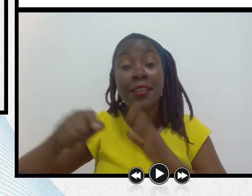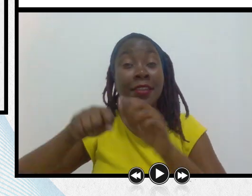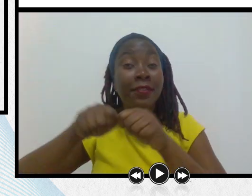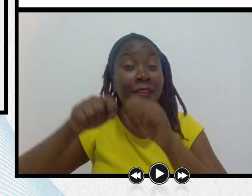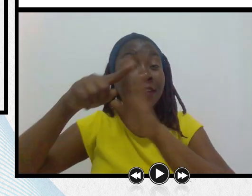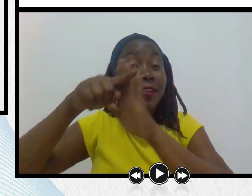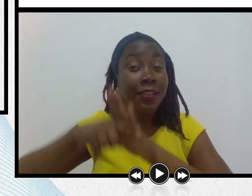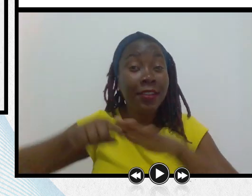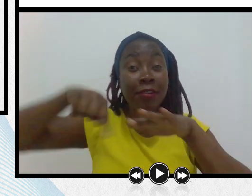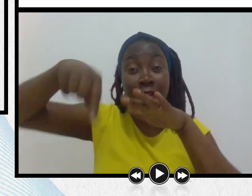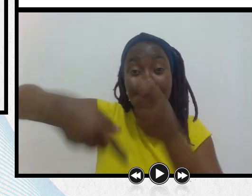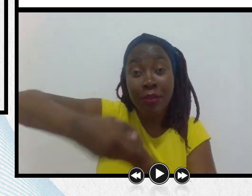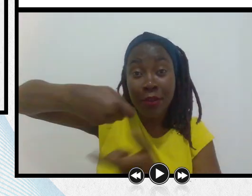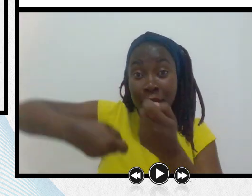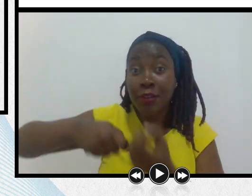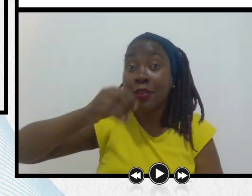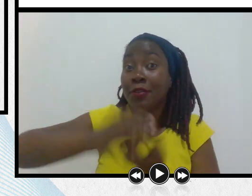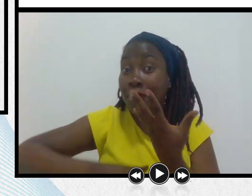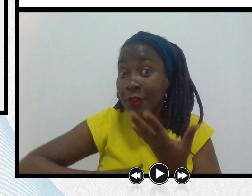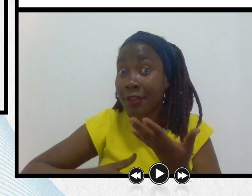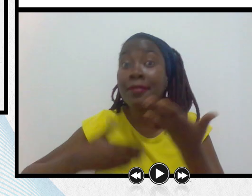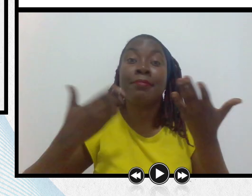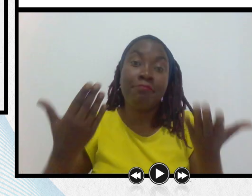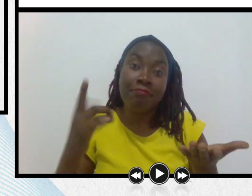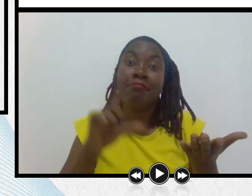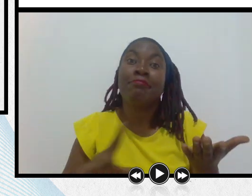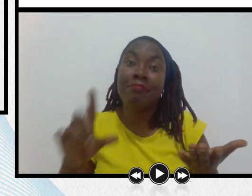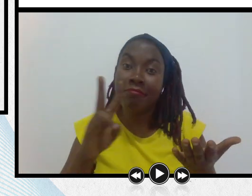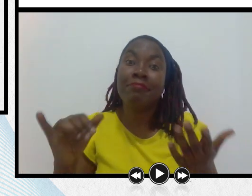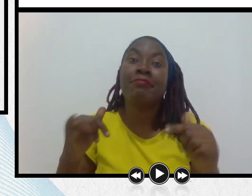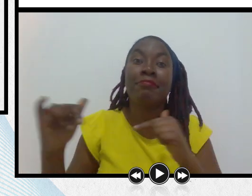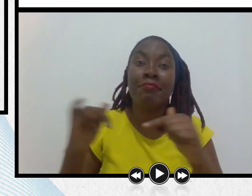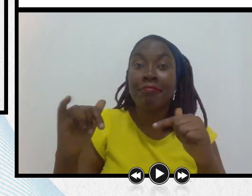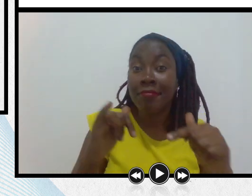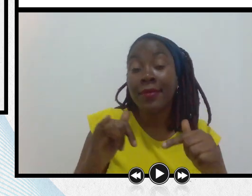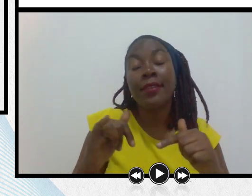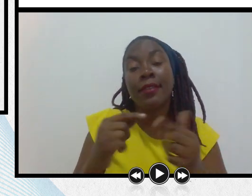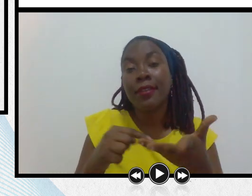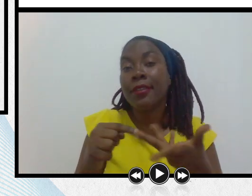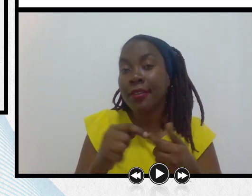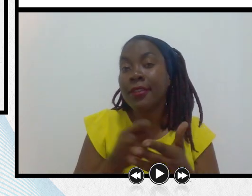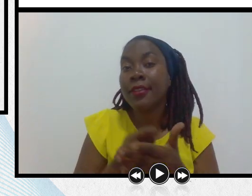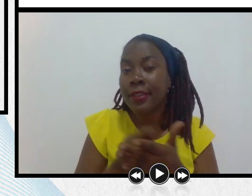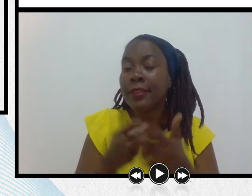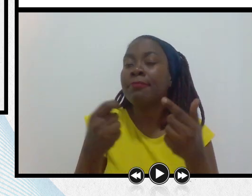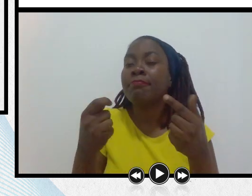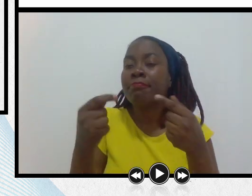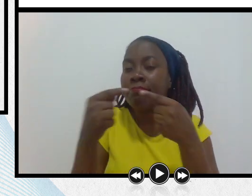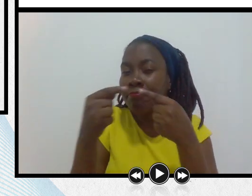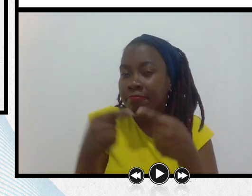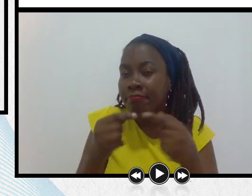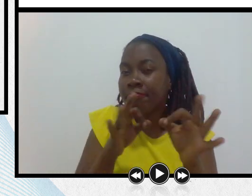uma análise daquele poço, uma análise daquela fonte. E aí, claro, quem vai fazer isso é também um aspecto que tem que ser bem